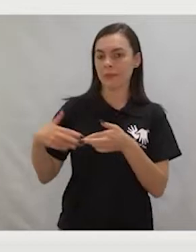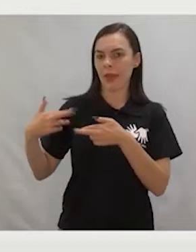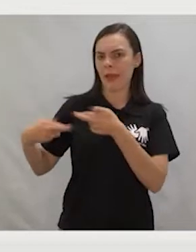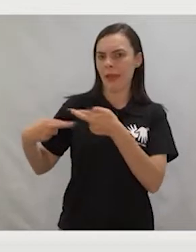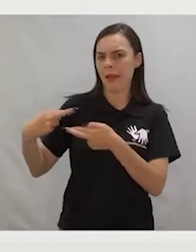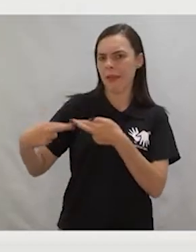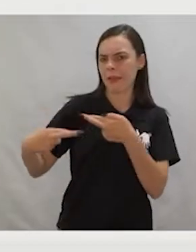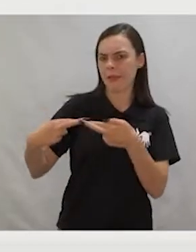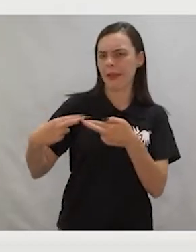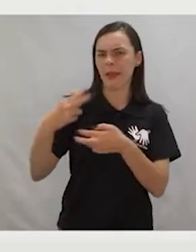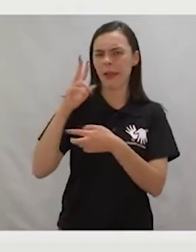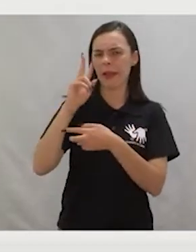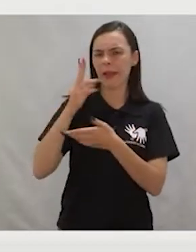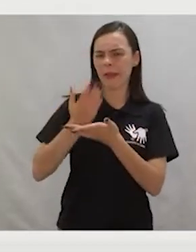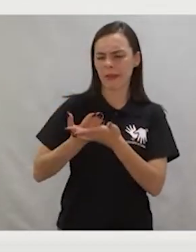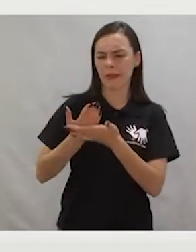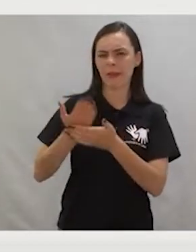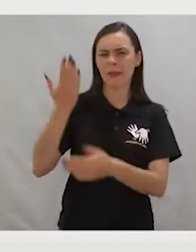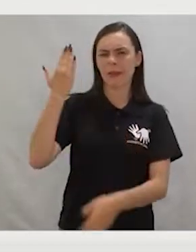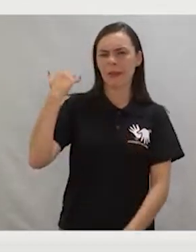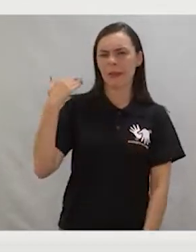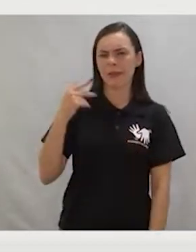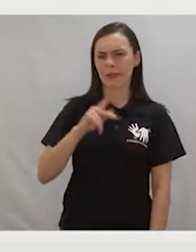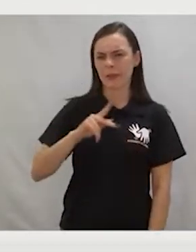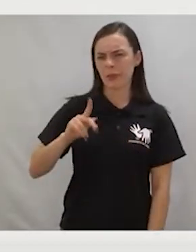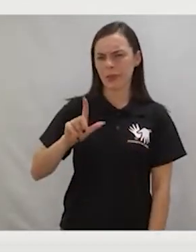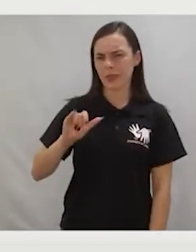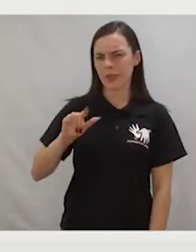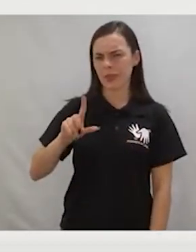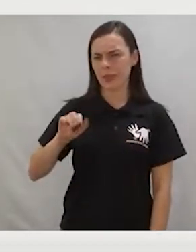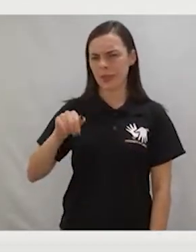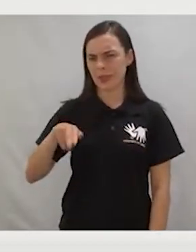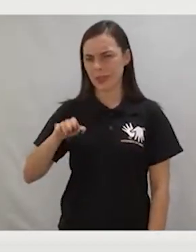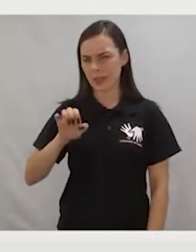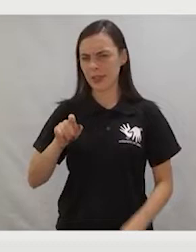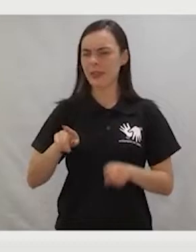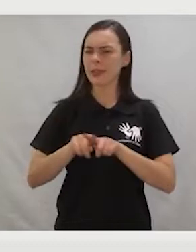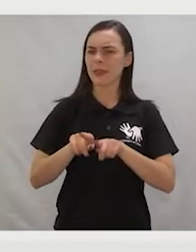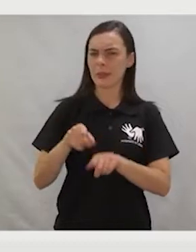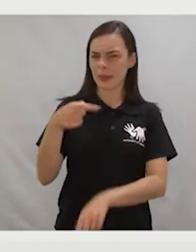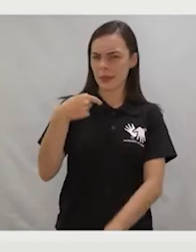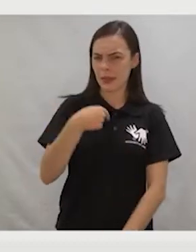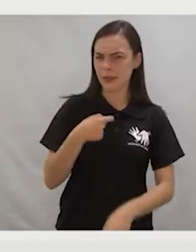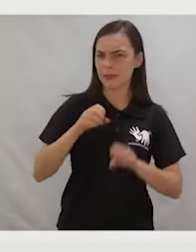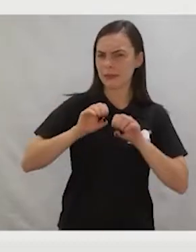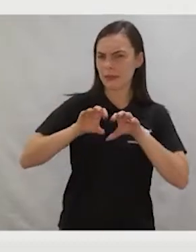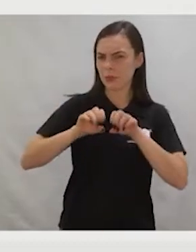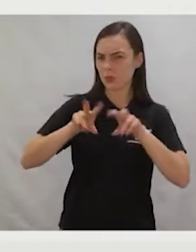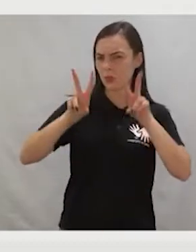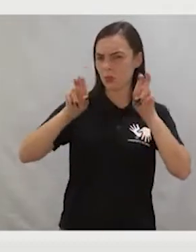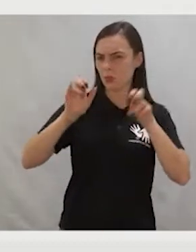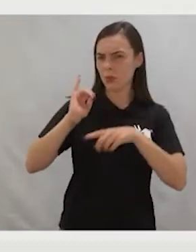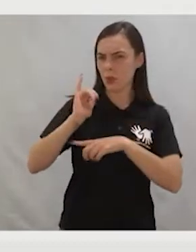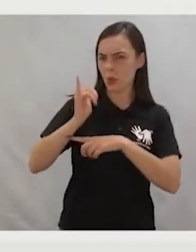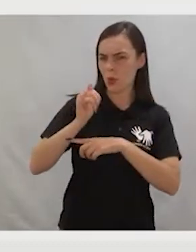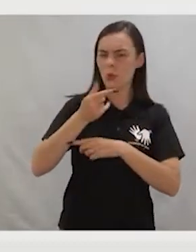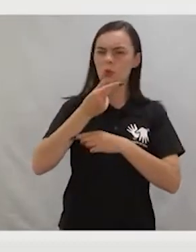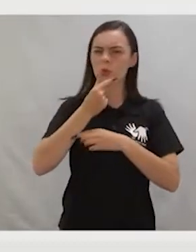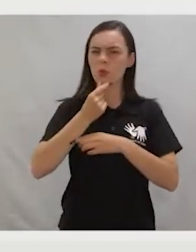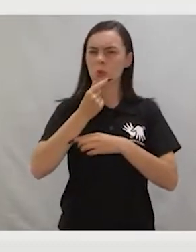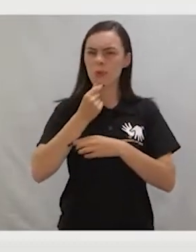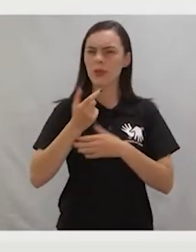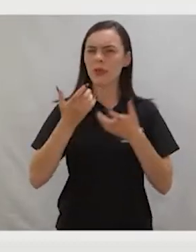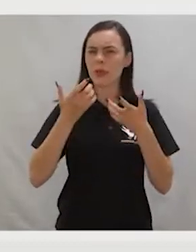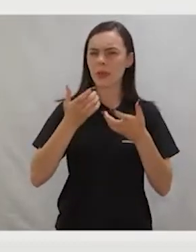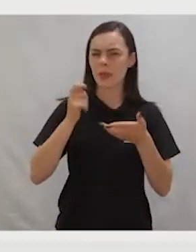papel, lembro que na aula passada a professora Liliane e a professora Silvia trabalhou com vocês sobre o conto que o menino